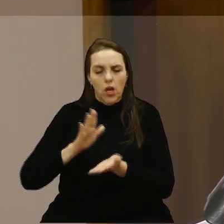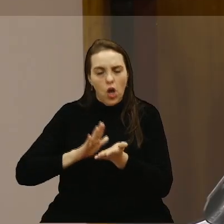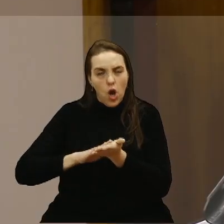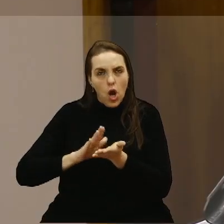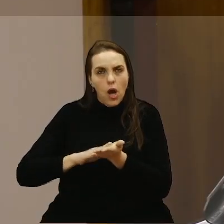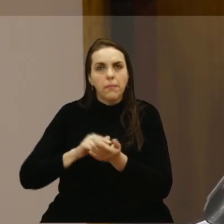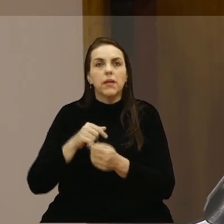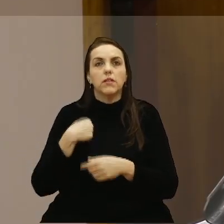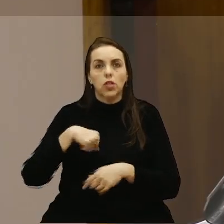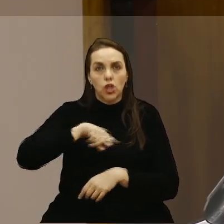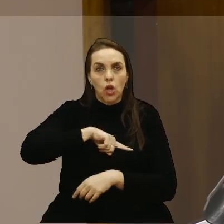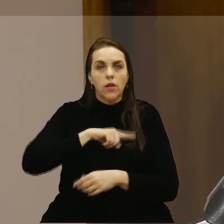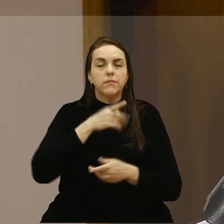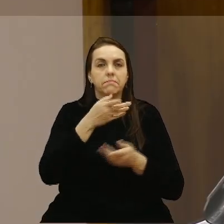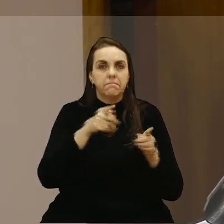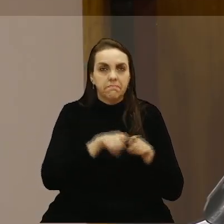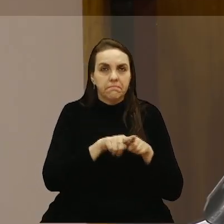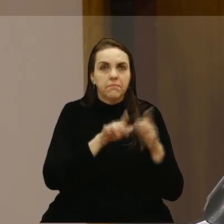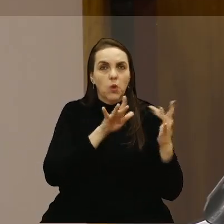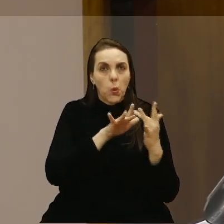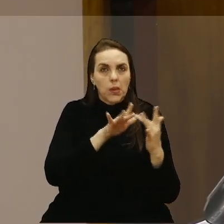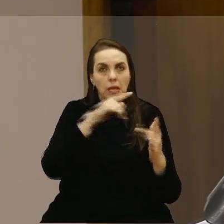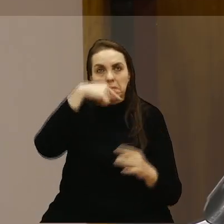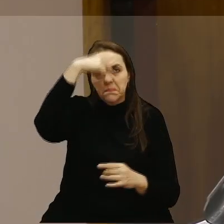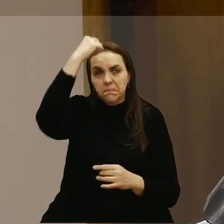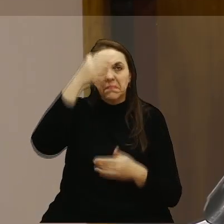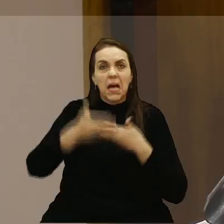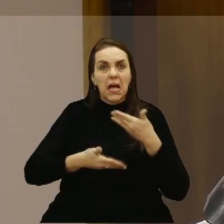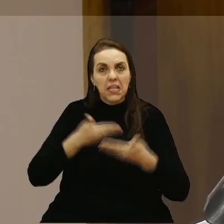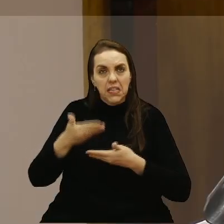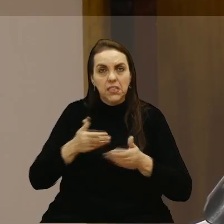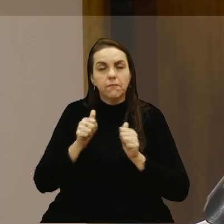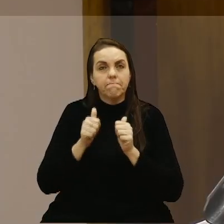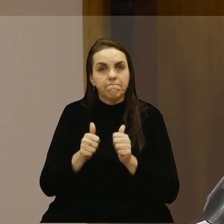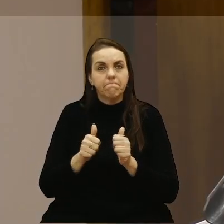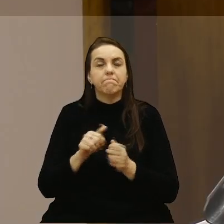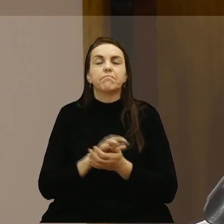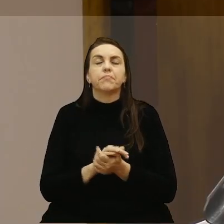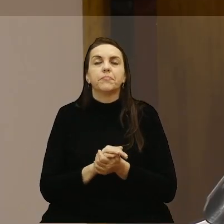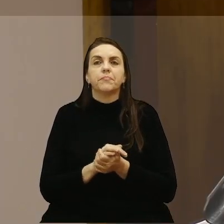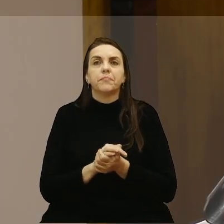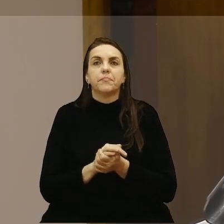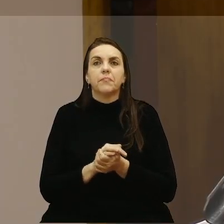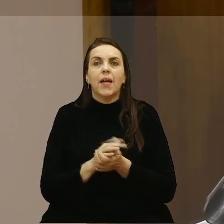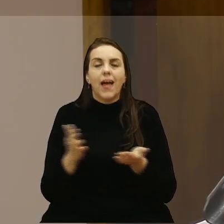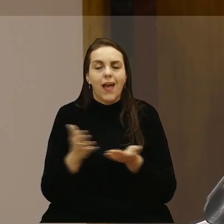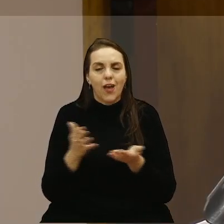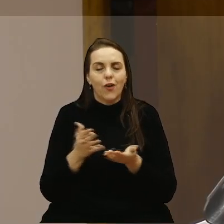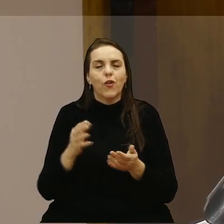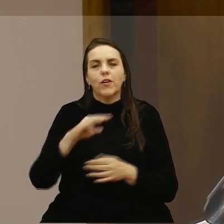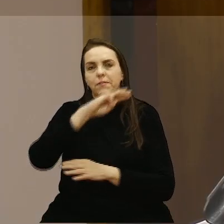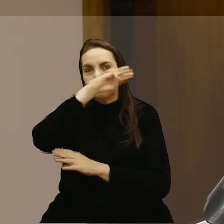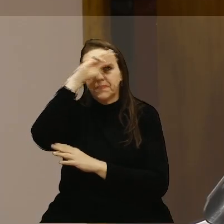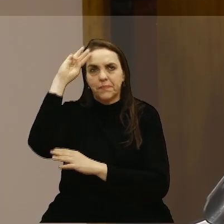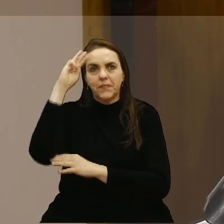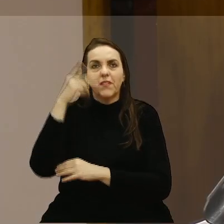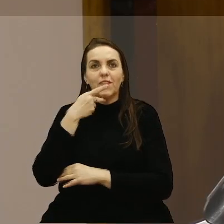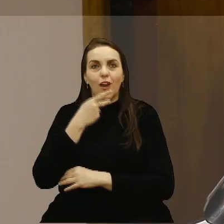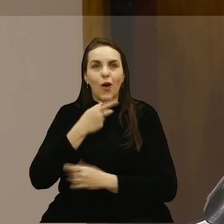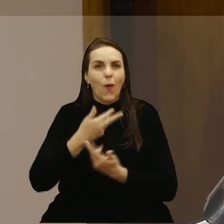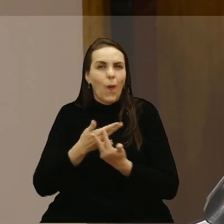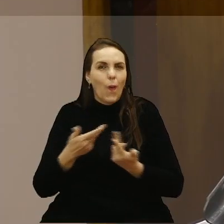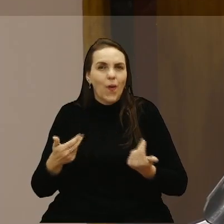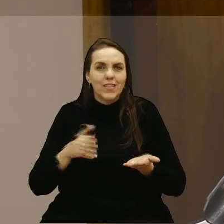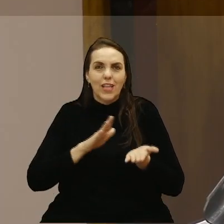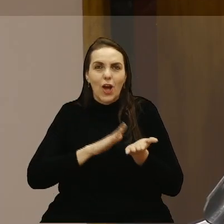foi atendido. Então, fica aqui o registro. E agora o vereador Juliano falando das questões que a gente tinha cobrado. Ontem,